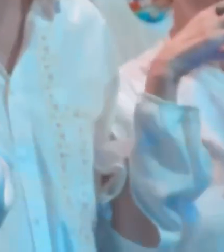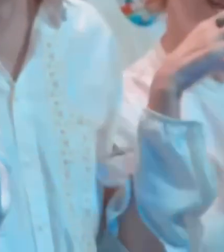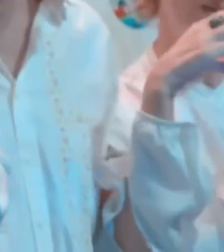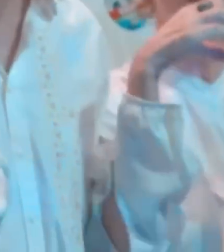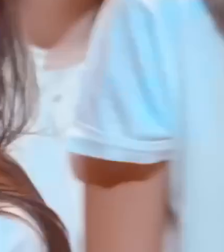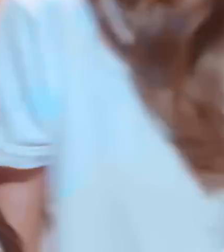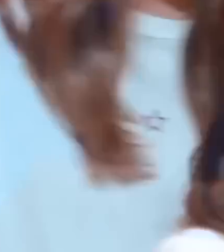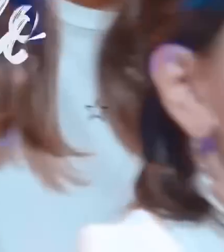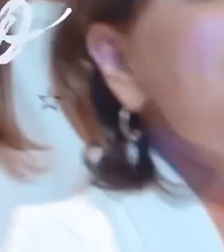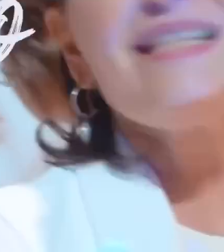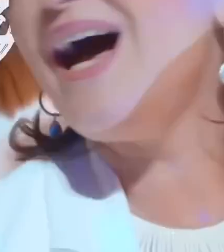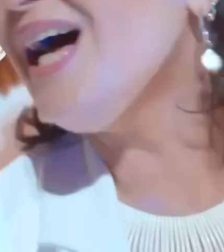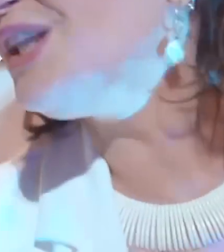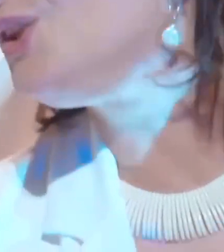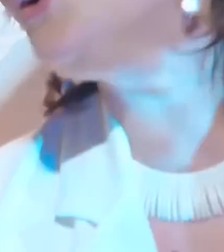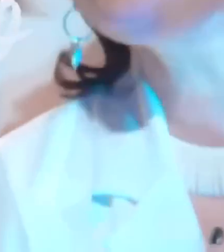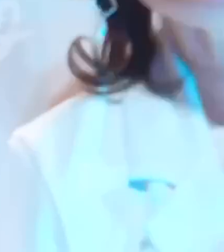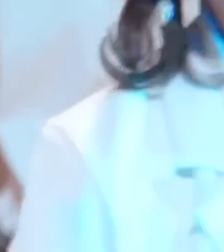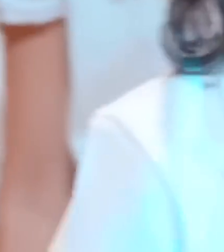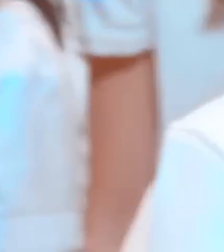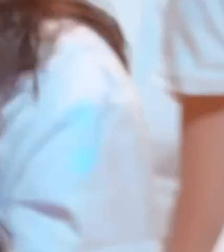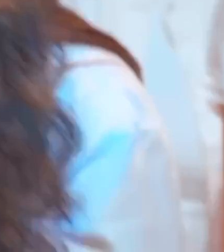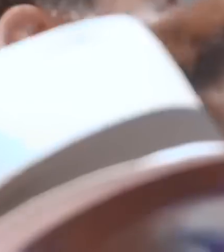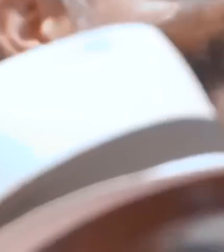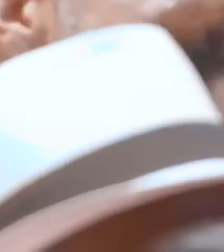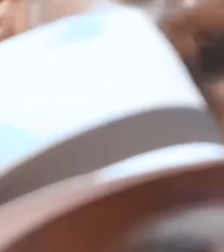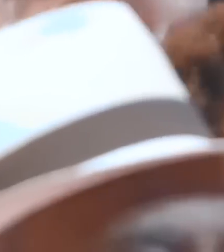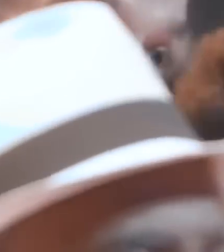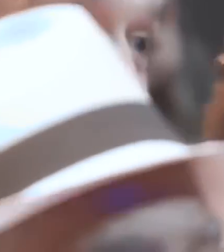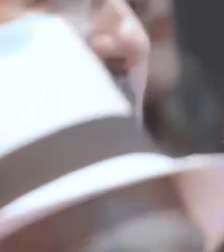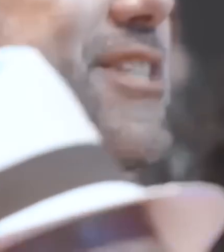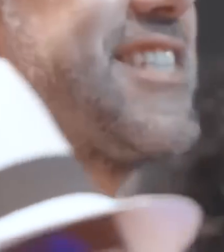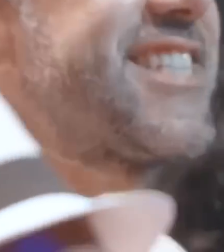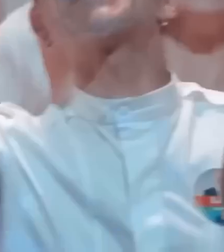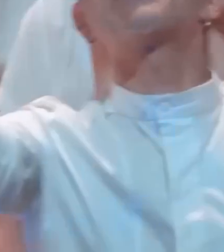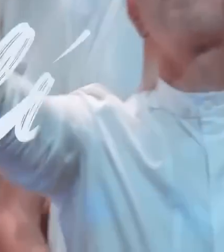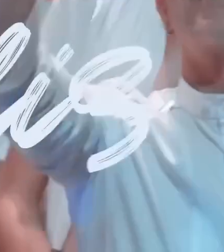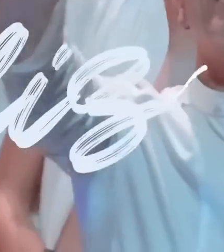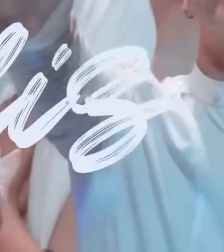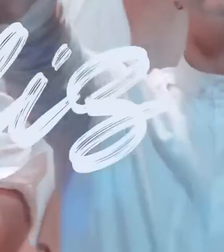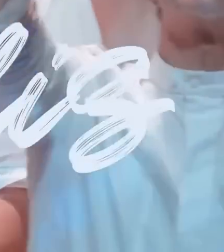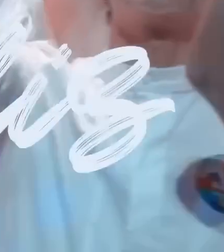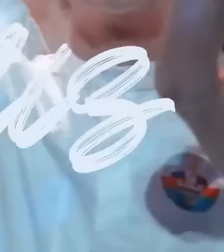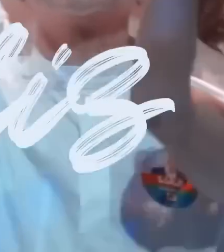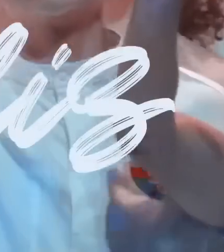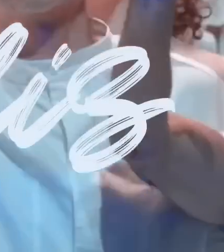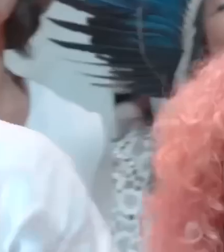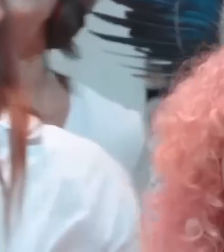Sem medo de ser feliz.